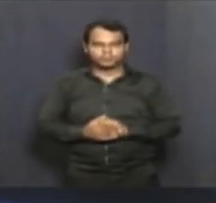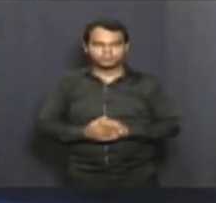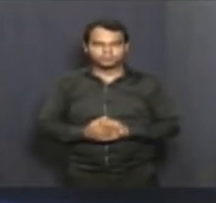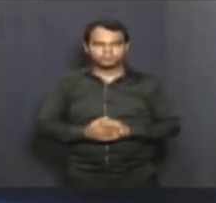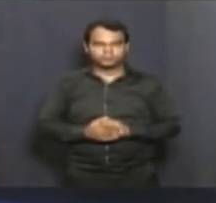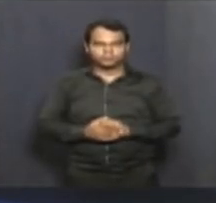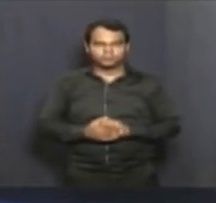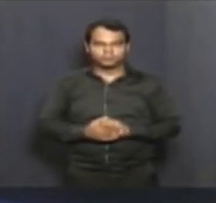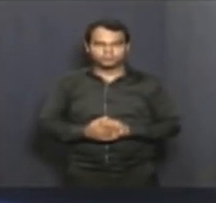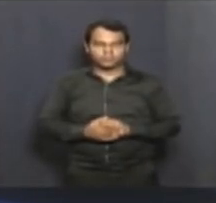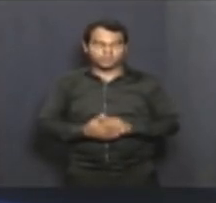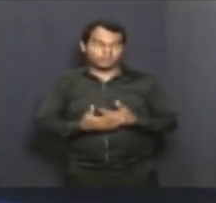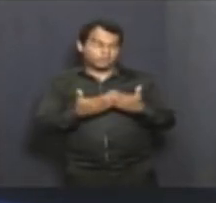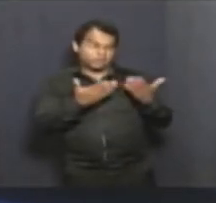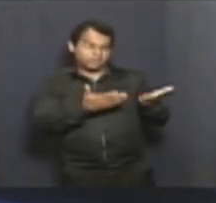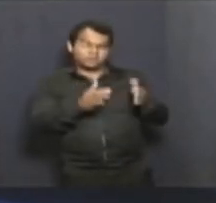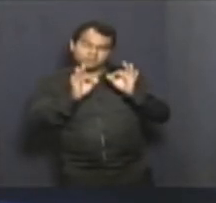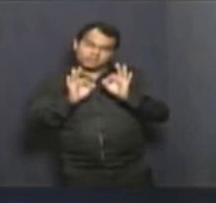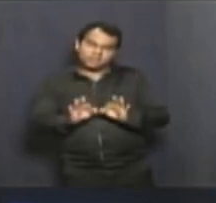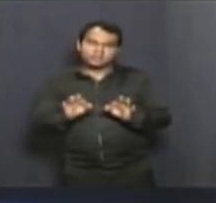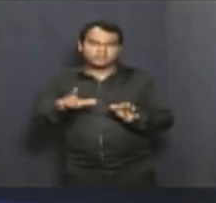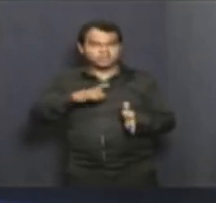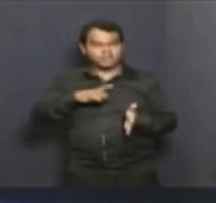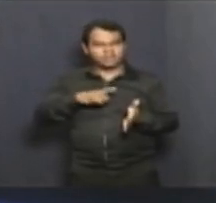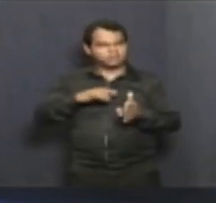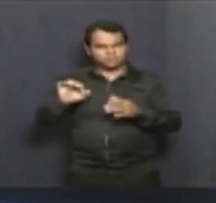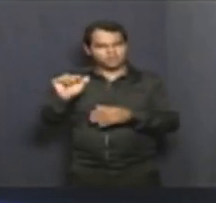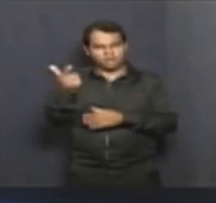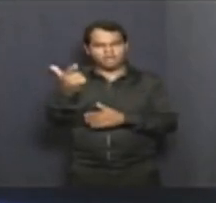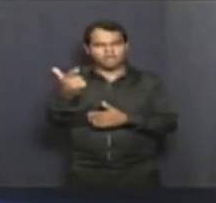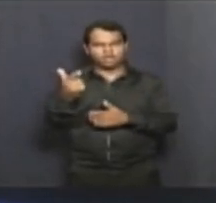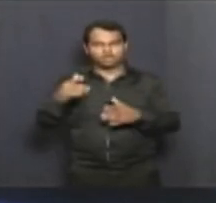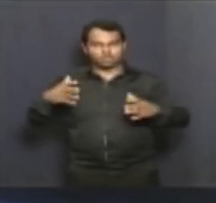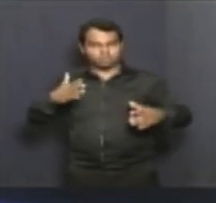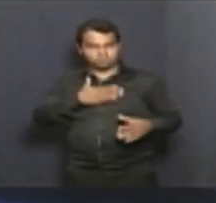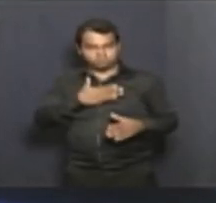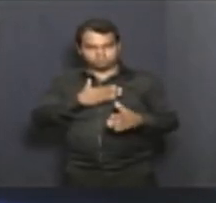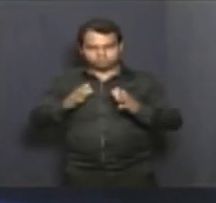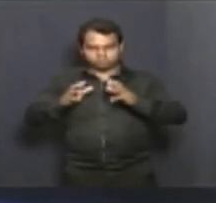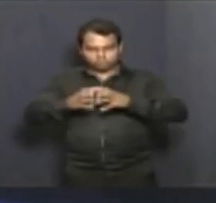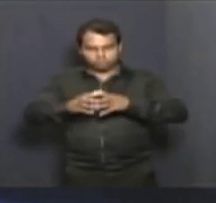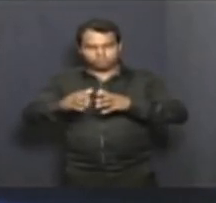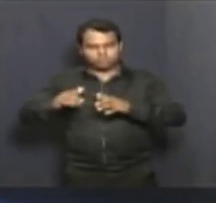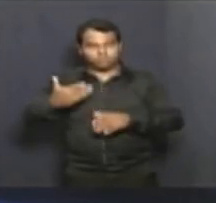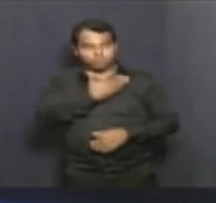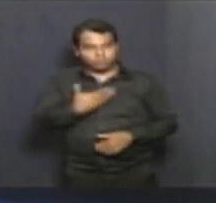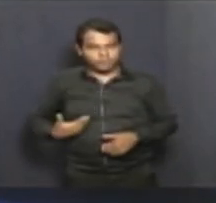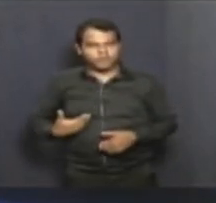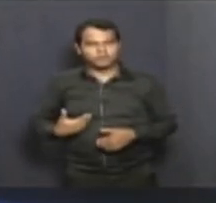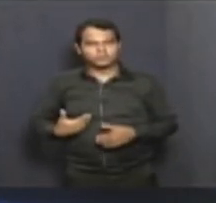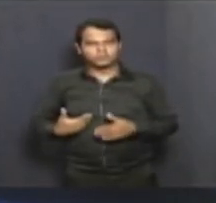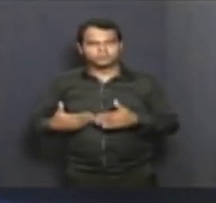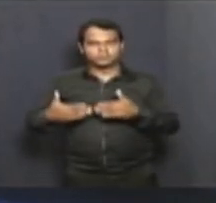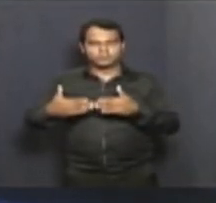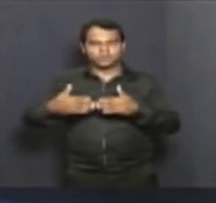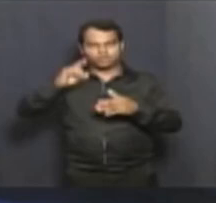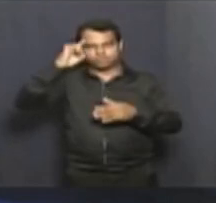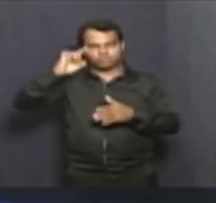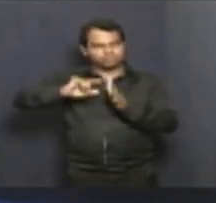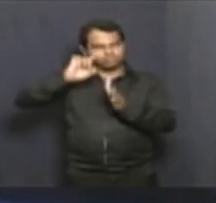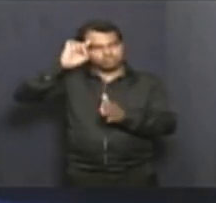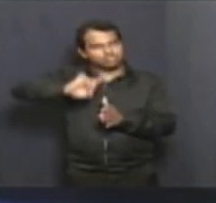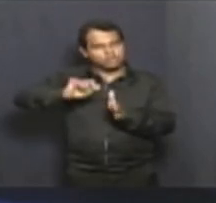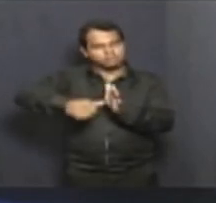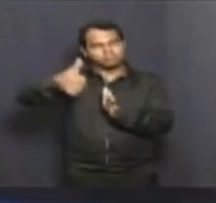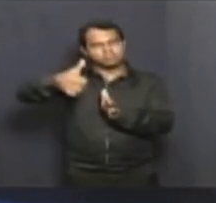com certeza haverá sem dúvida nenhuma por parte do nosso governo a partir do primeiro dia de mandato